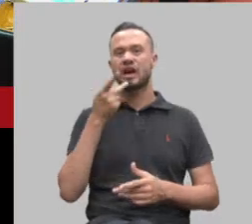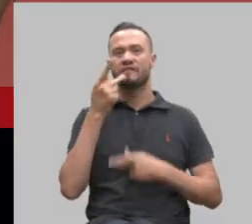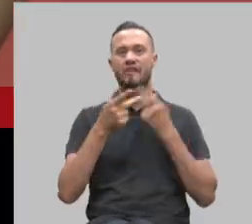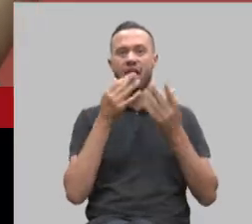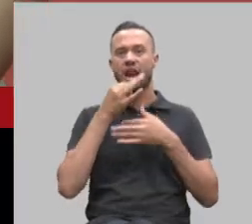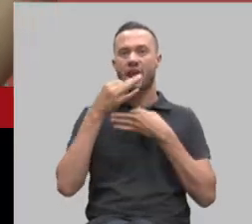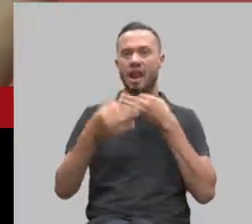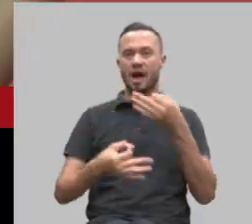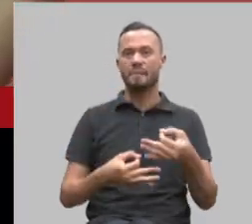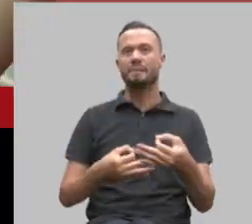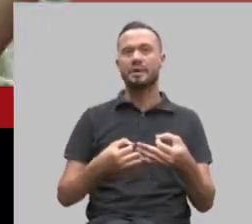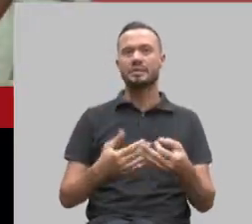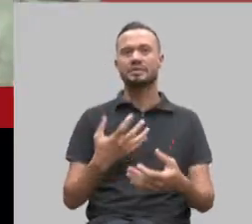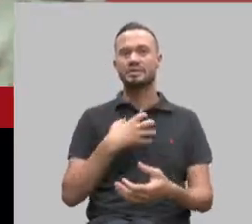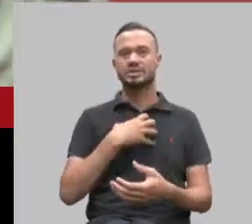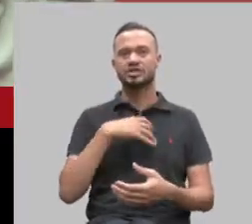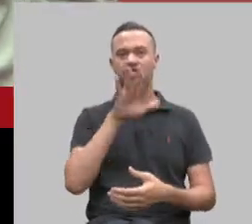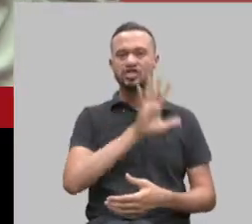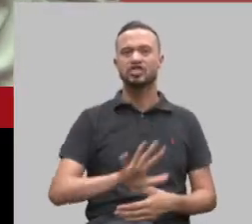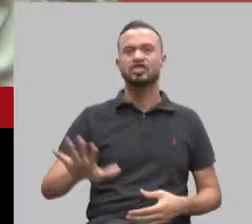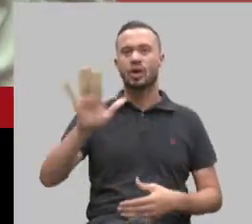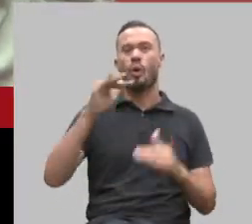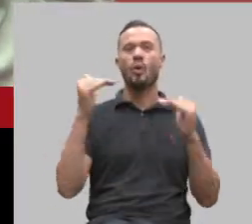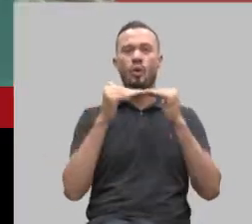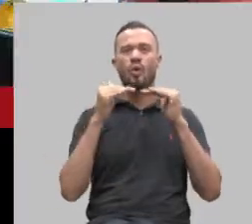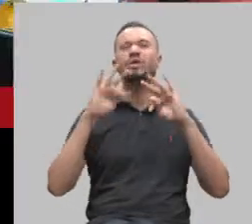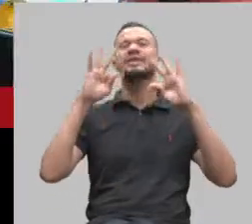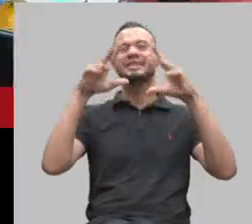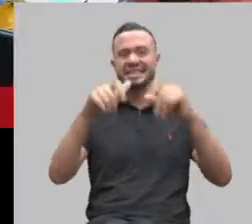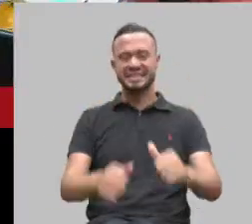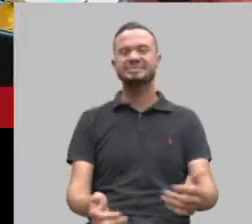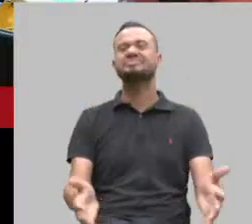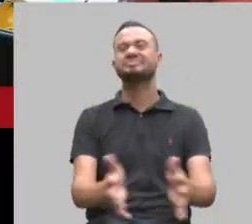que no sentido geral e concordo com todos